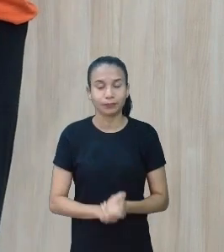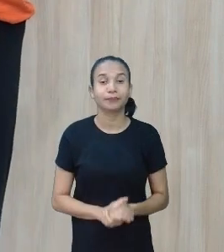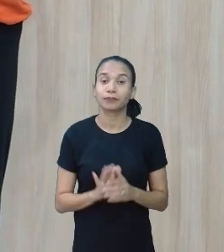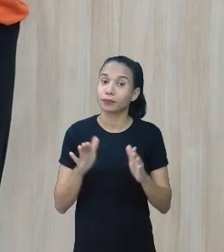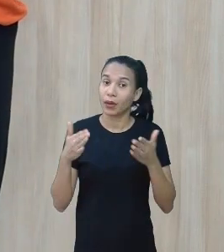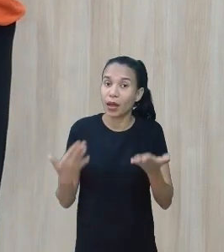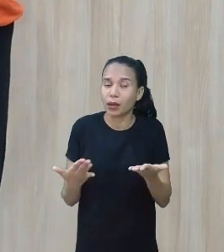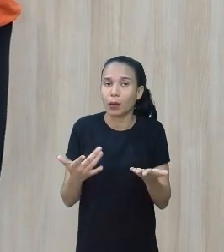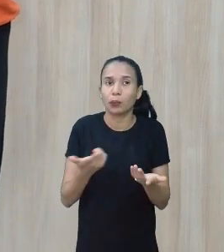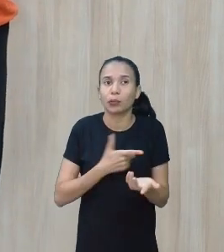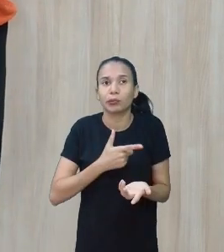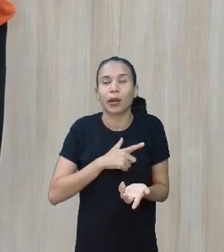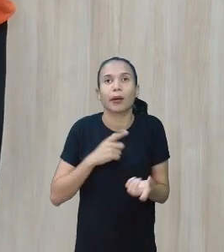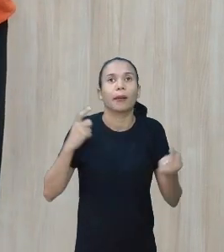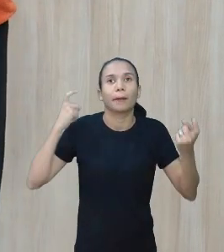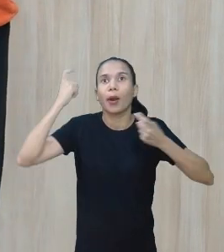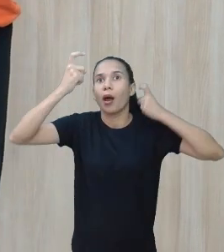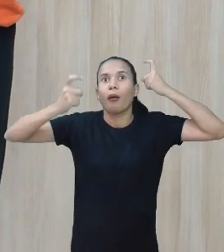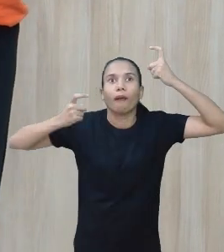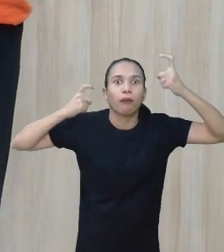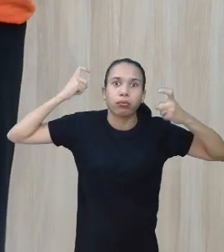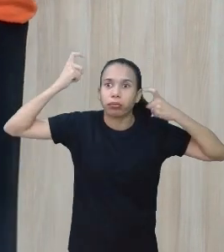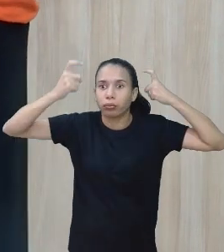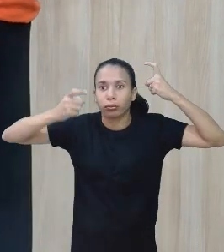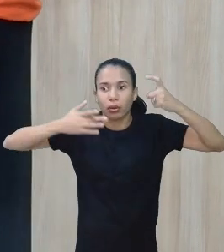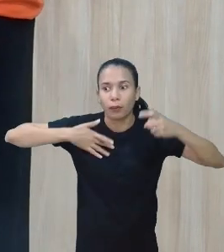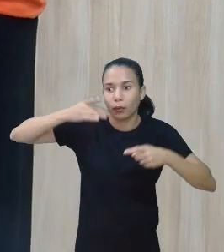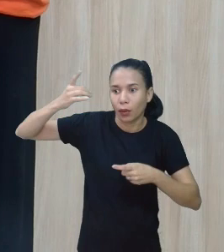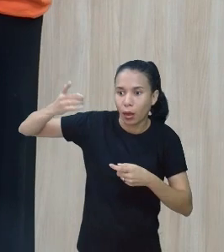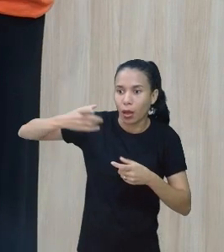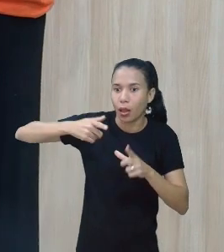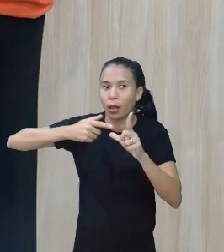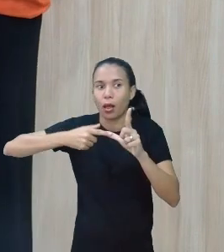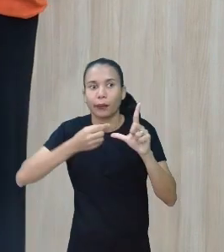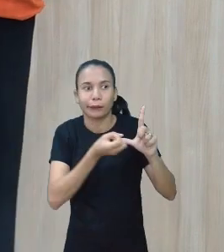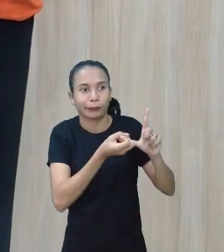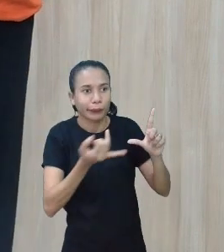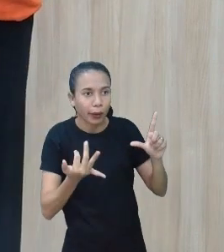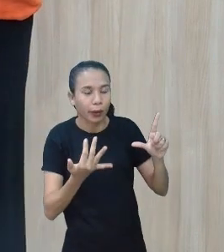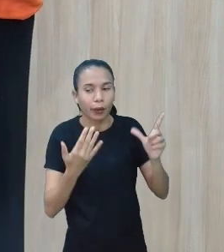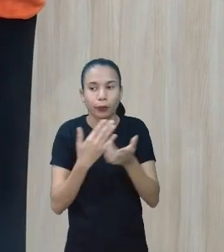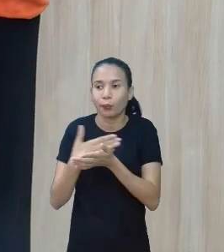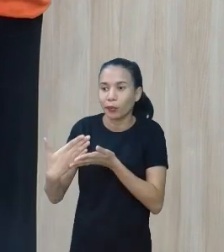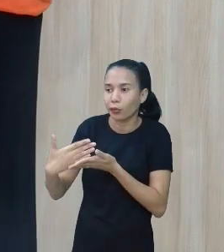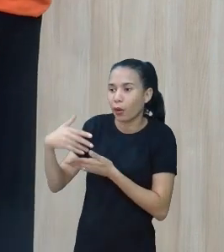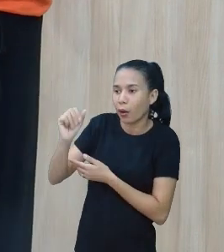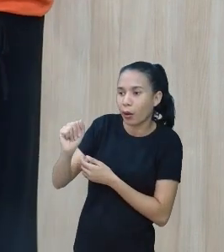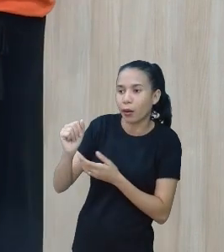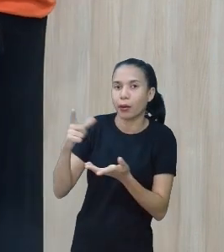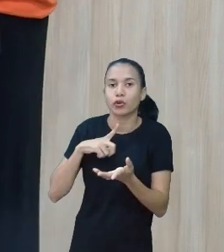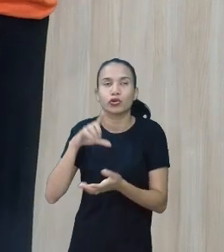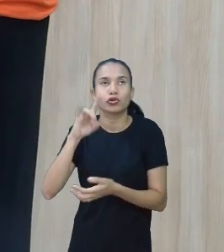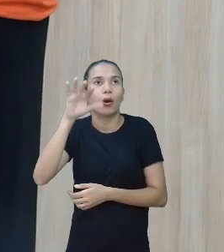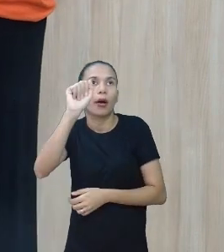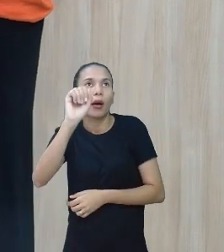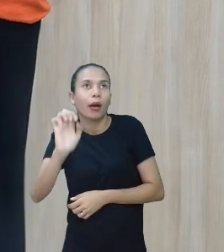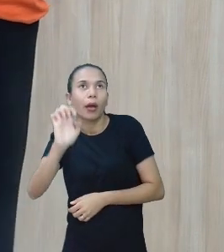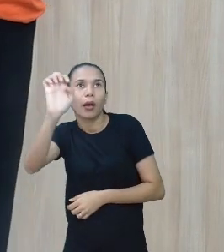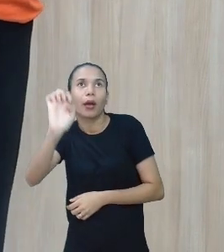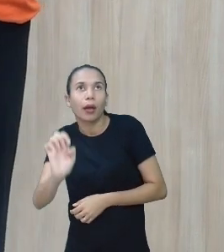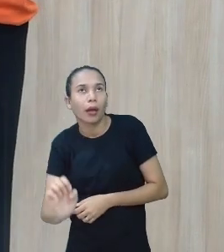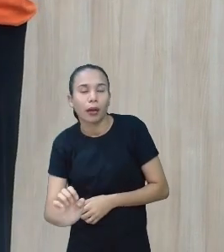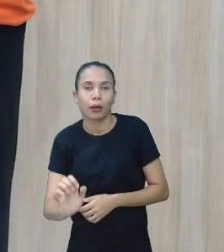Então, não fiquem preocupados com essa coisa de, eita, deu tantas letras tais, começou com a letra A, só está dando letra E.